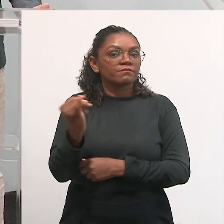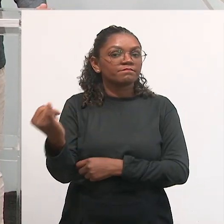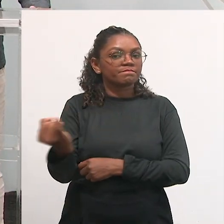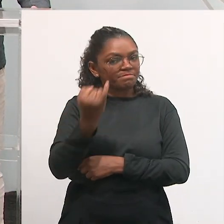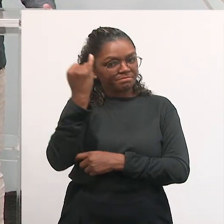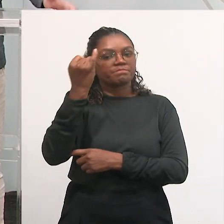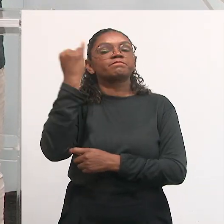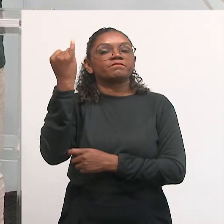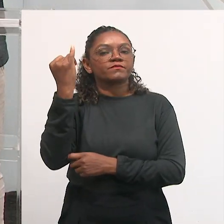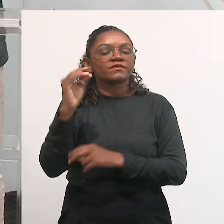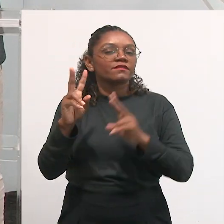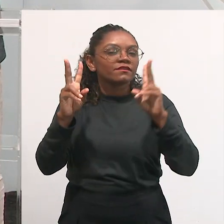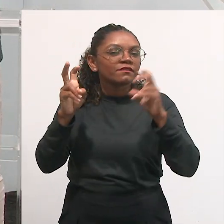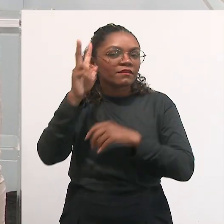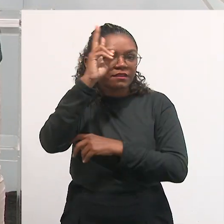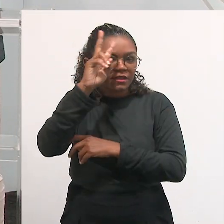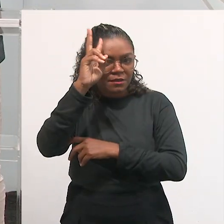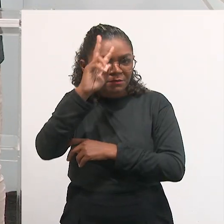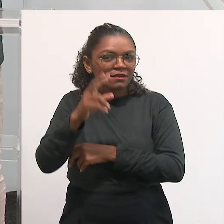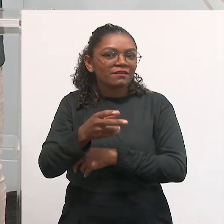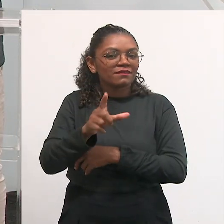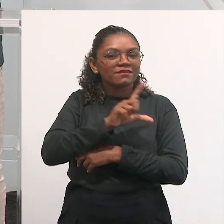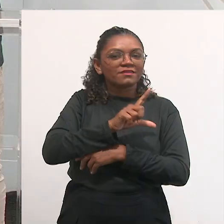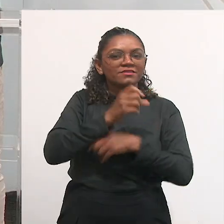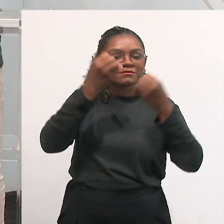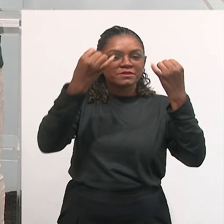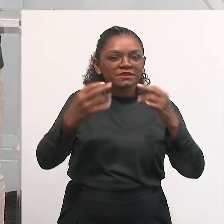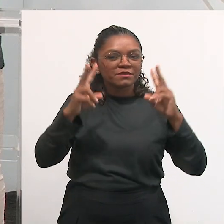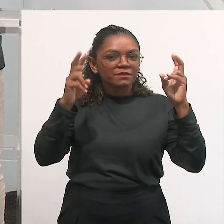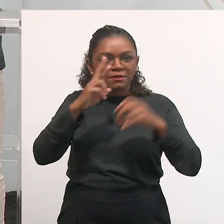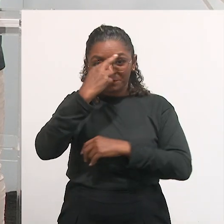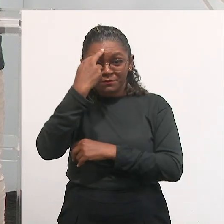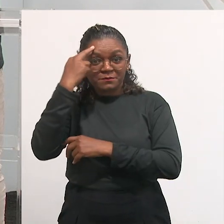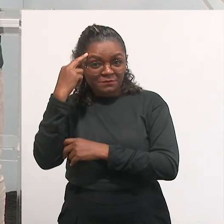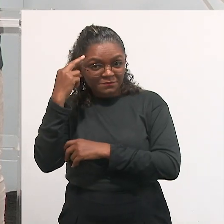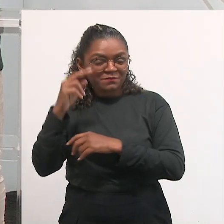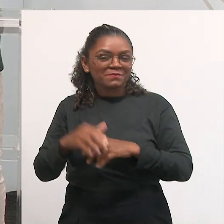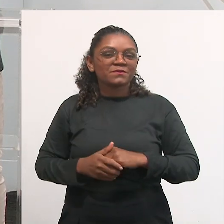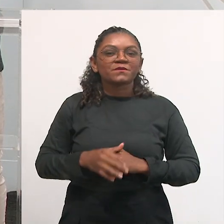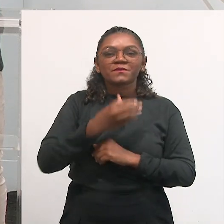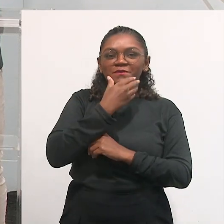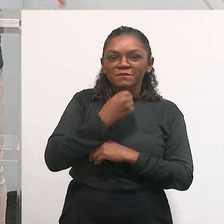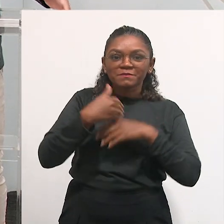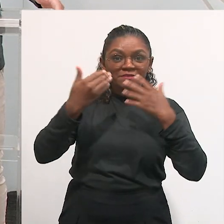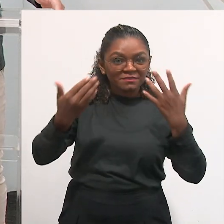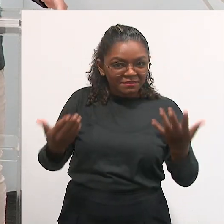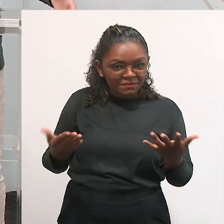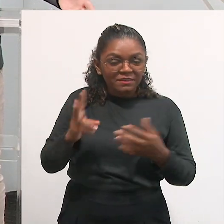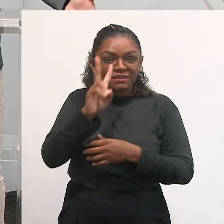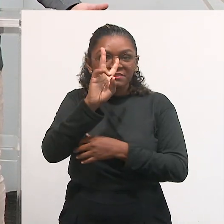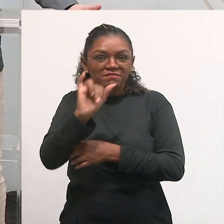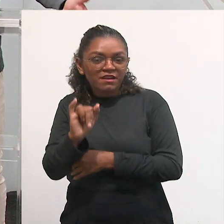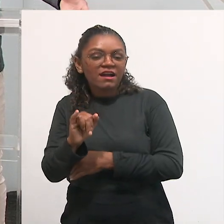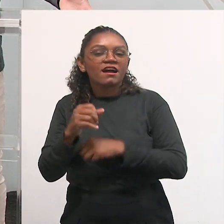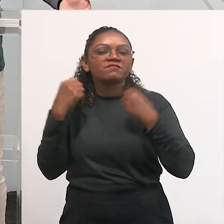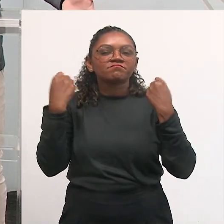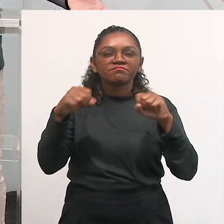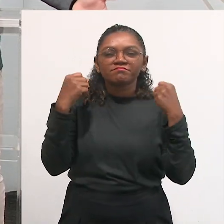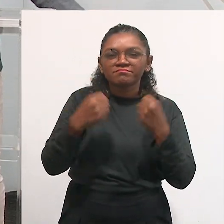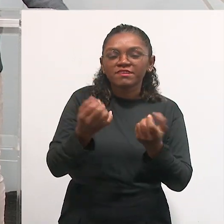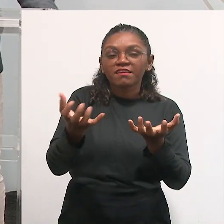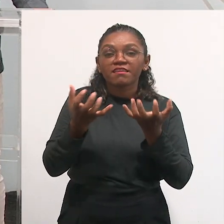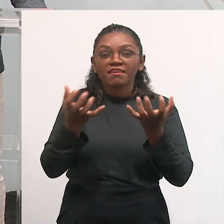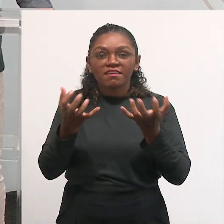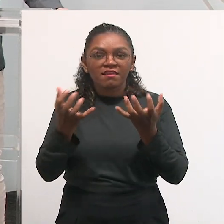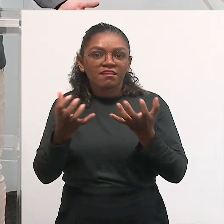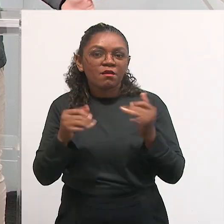nosso amigo lá Romero, vai fazer então uma dieta, vai fazer um projeto verão, ele quer entrar em forma. Você não vai conseguir, né, a gente entrar em forma em